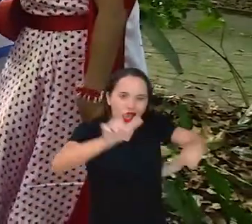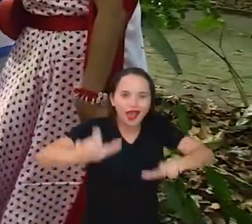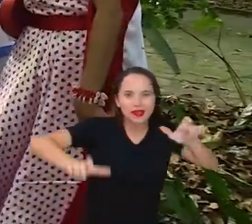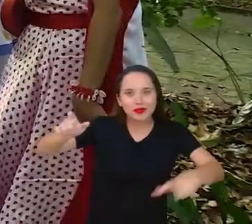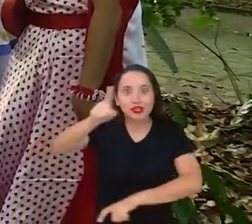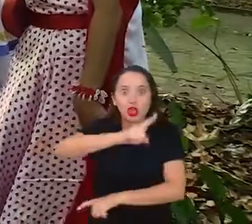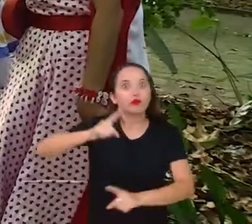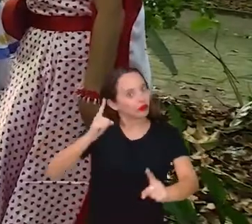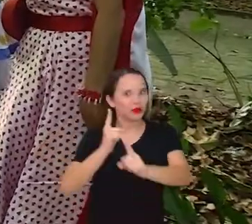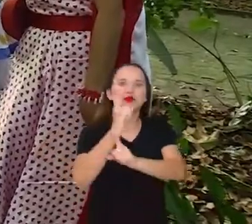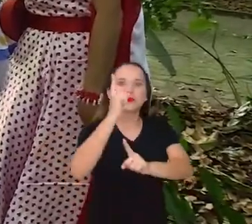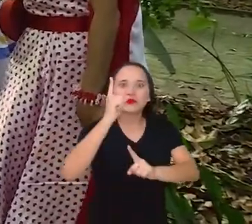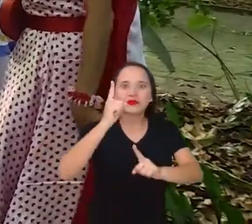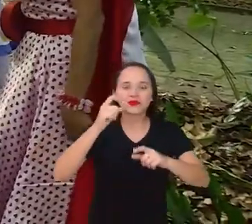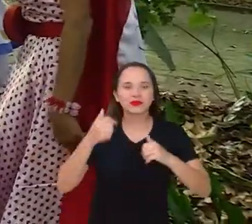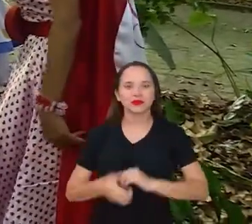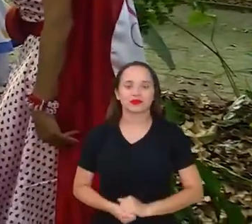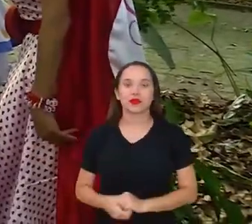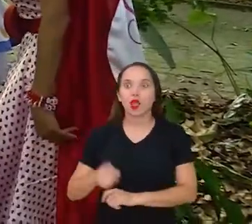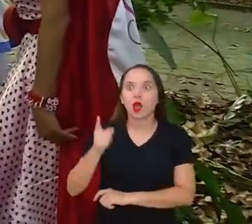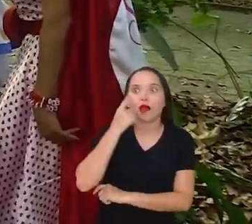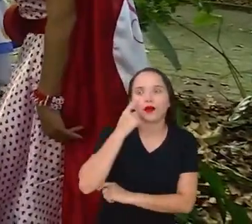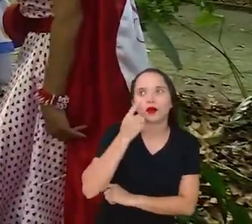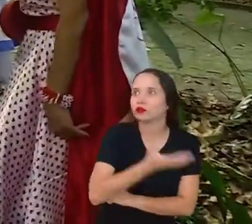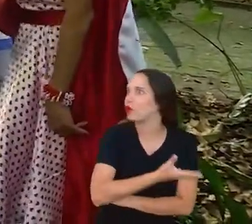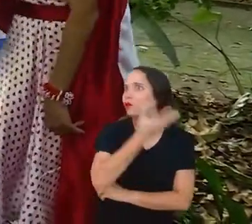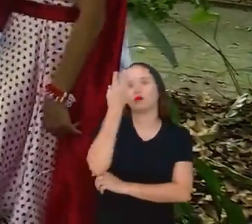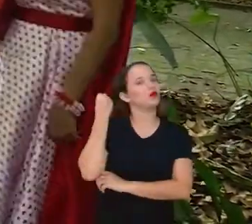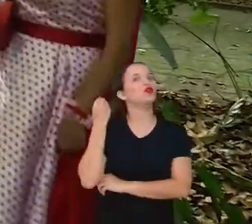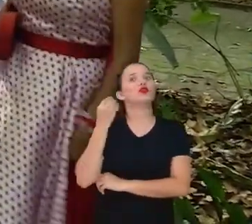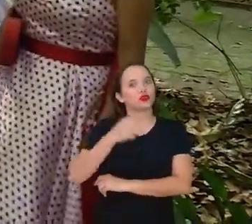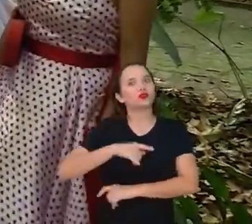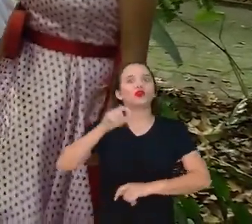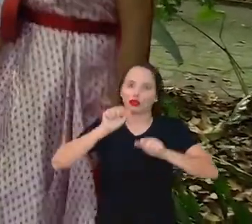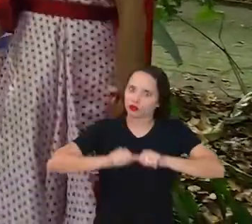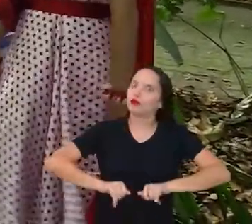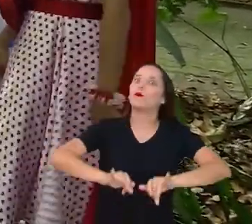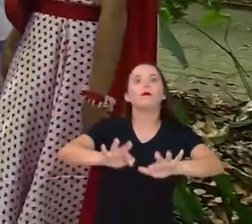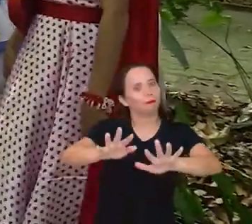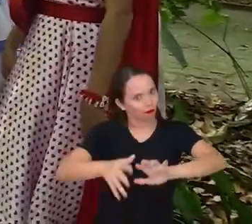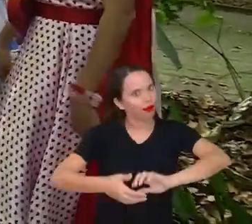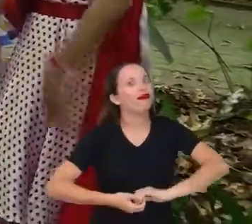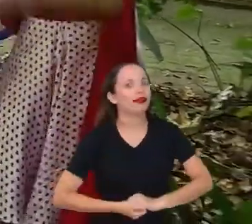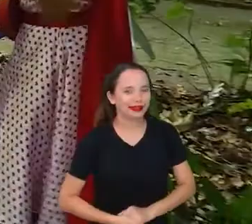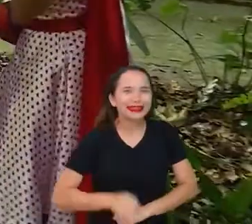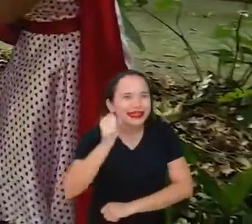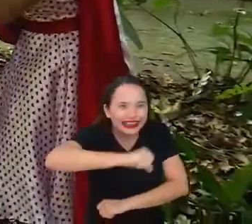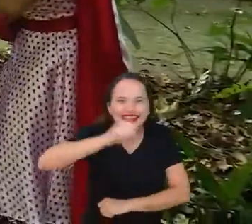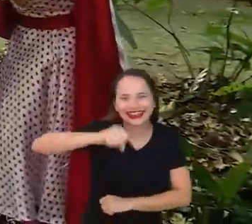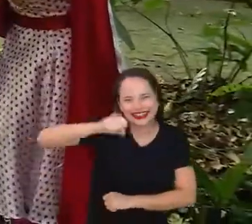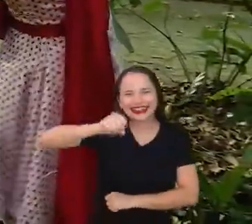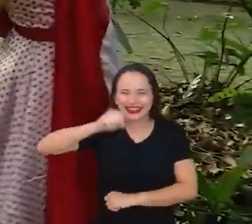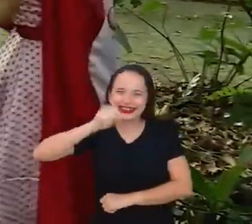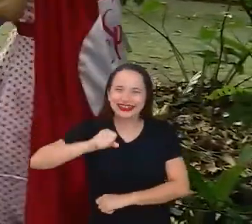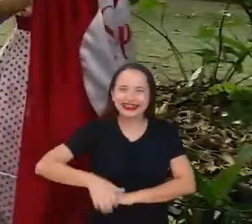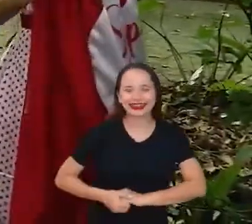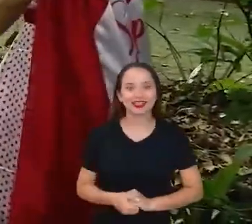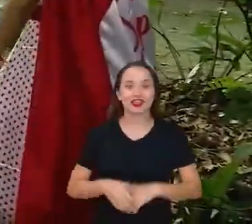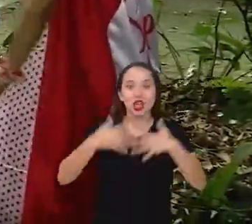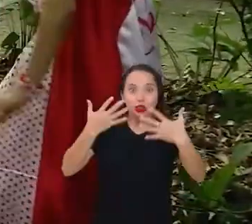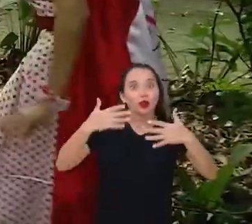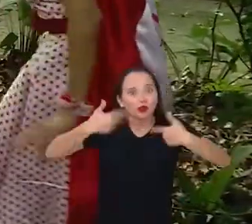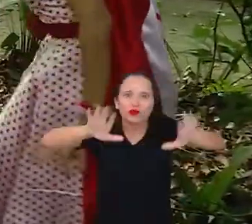vocês encontraram. Não esquece de levar o mapa e compartilhar, né? Isso mesmo! Então,